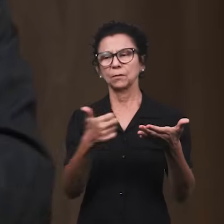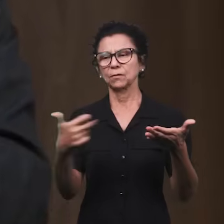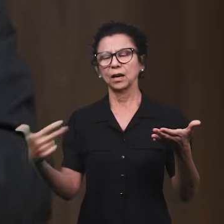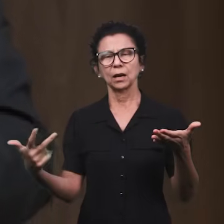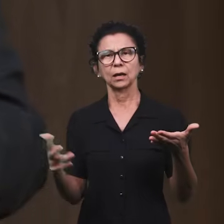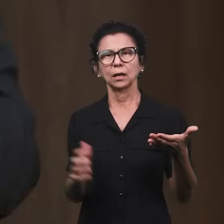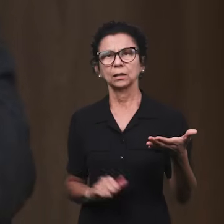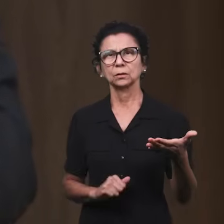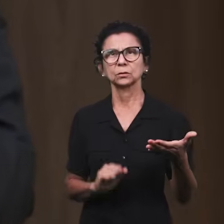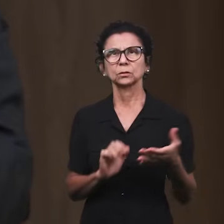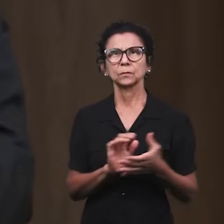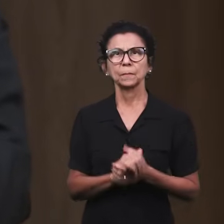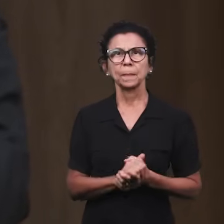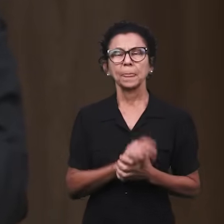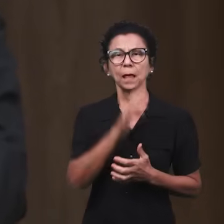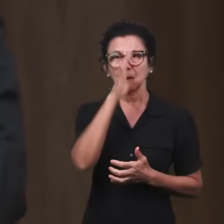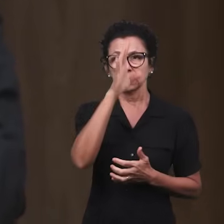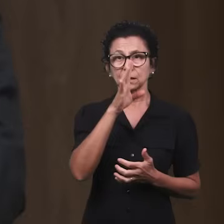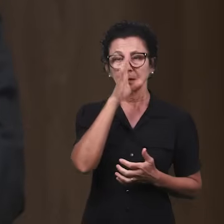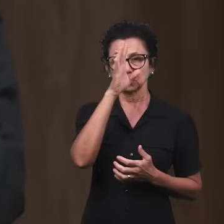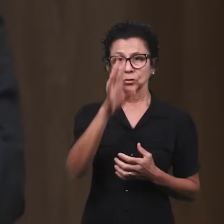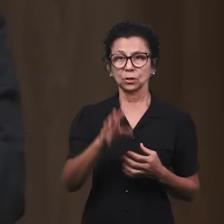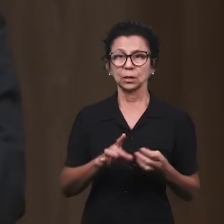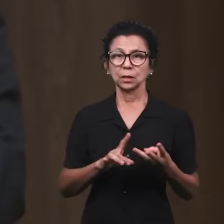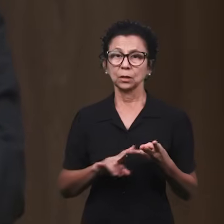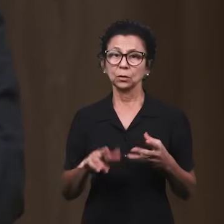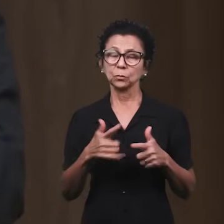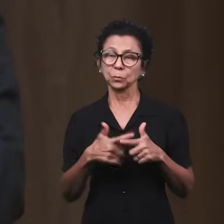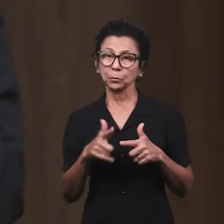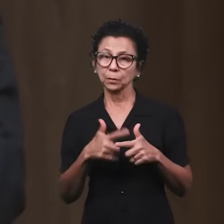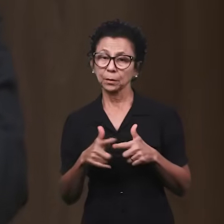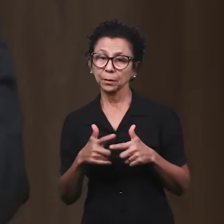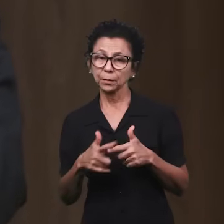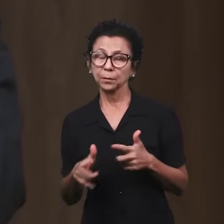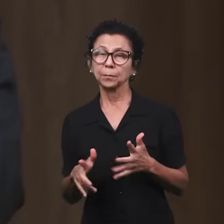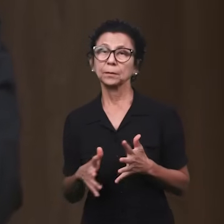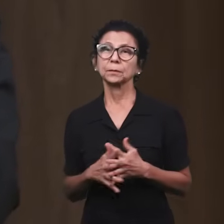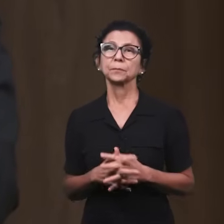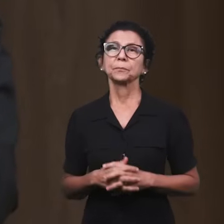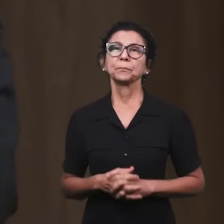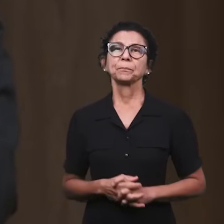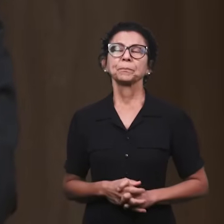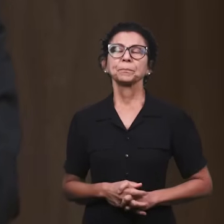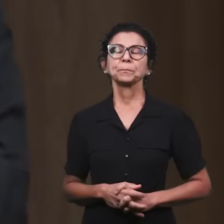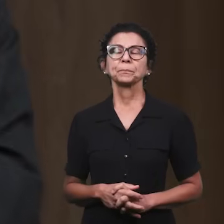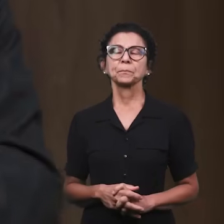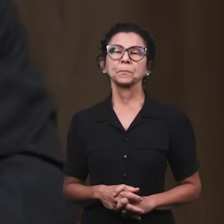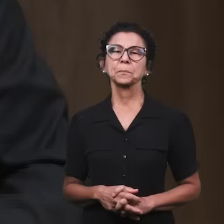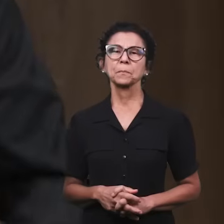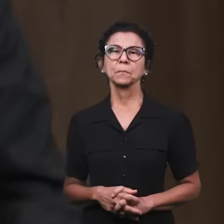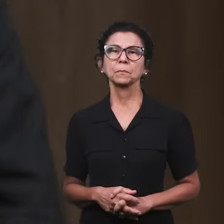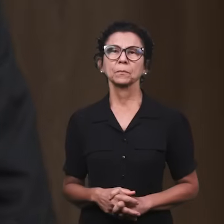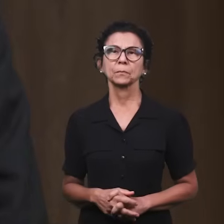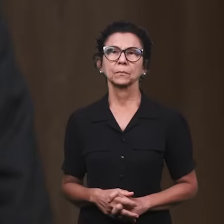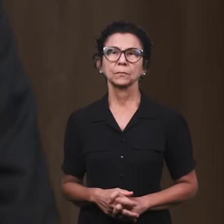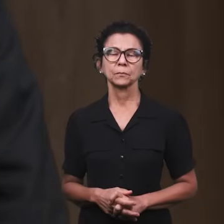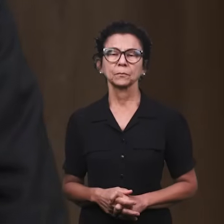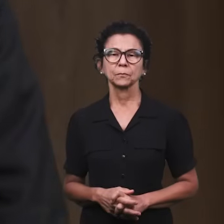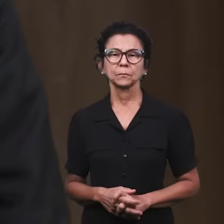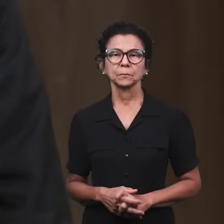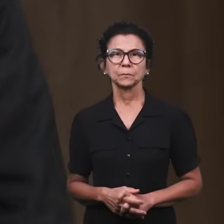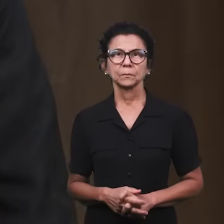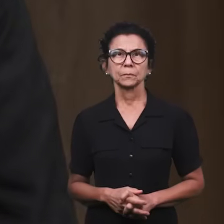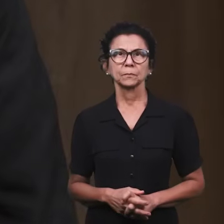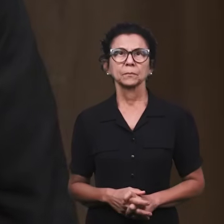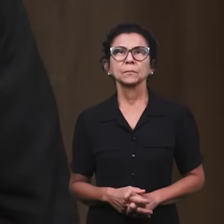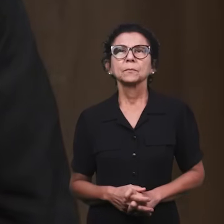que você falou, o segundo excessivo e o segundo quando um problemático. Né? Problemático. Vale a pena entrar sobre isso. Outra coisa que tem